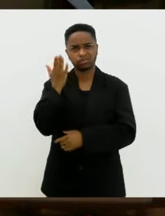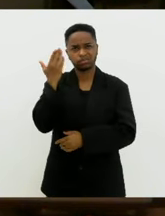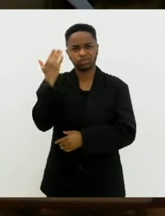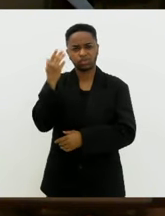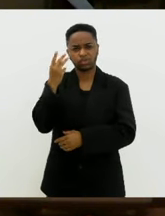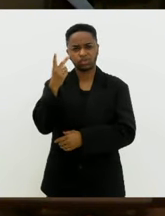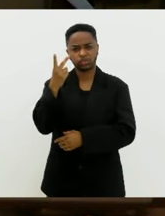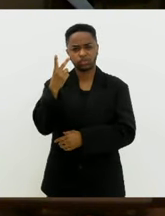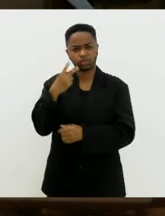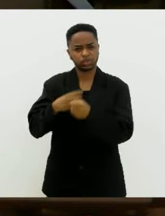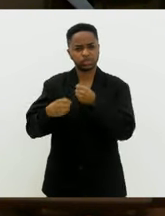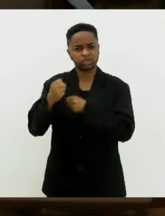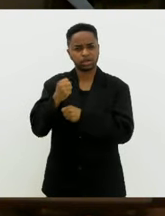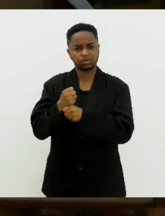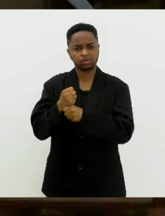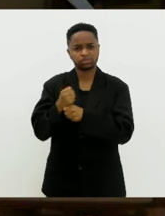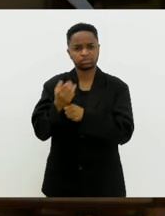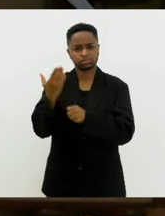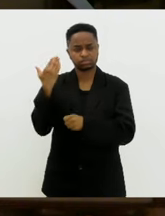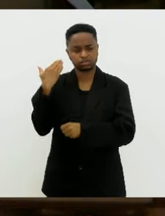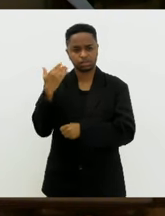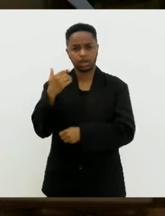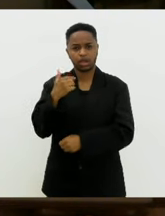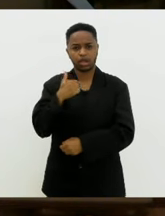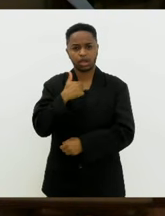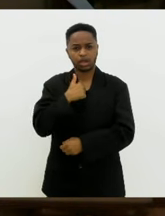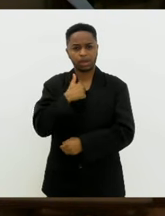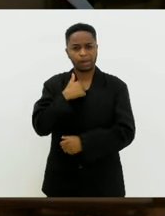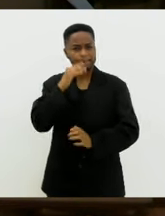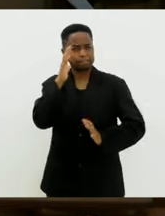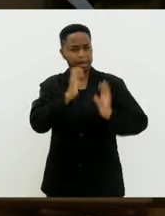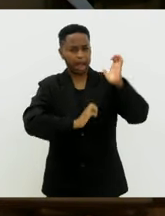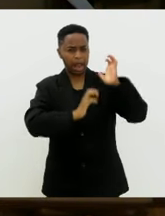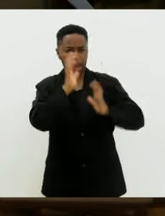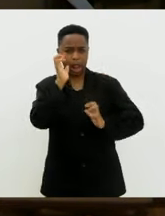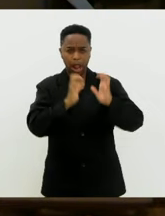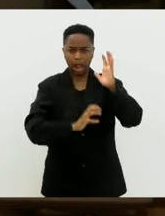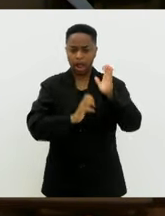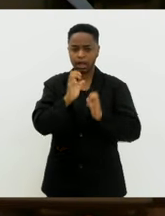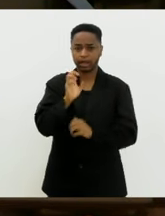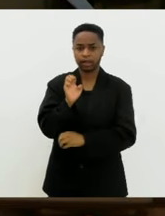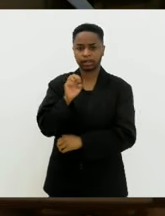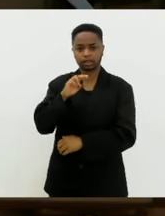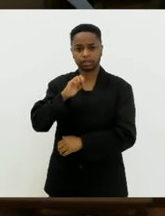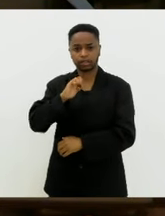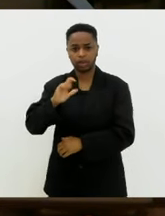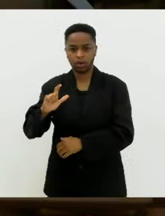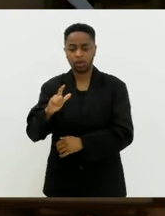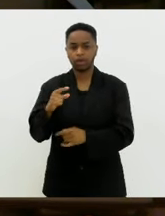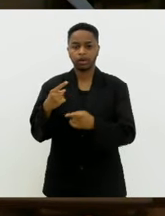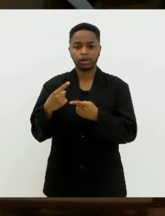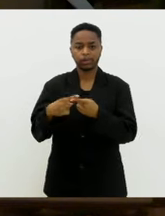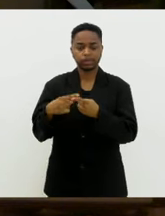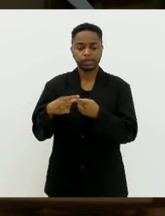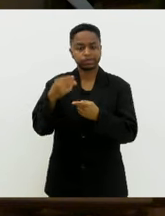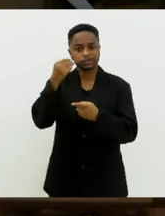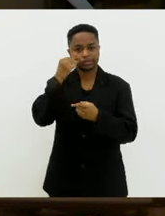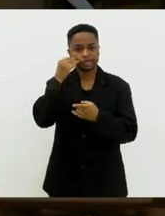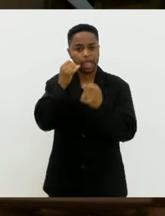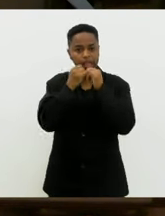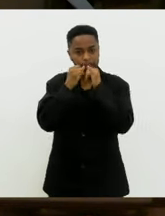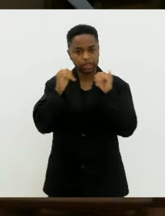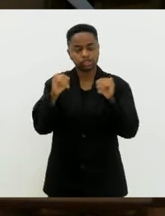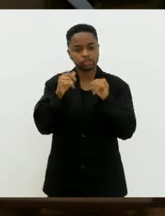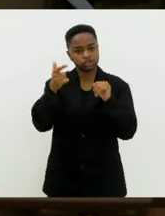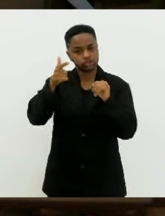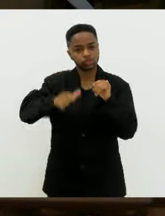retrasado, eu quebrei o pau lá na Enel para que eles pudessem realmente restabelecer a